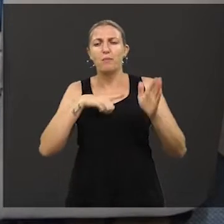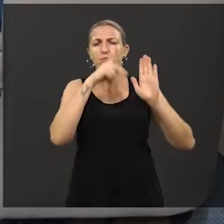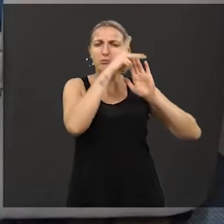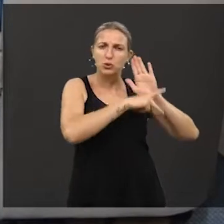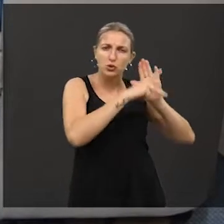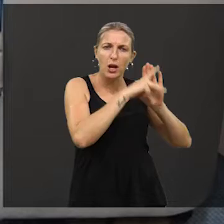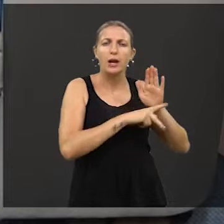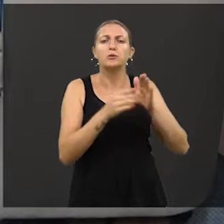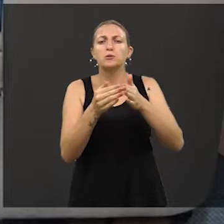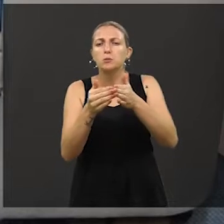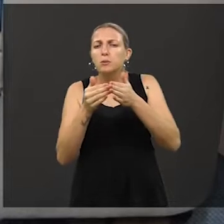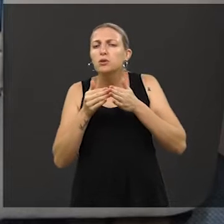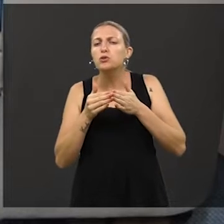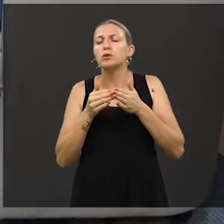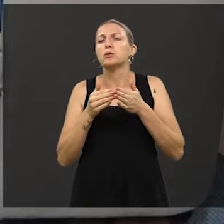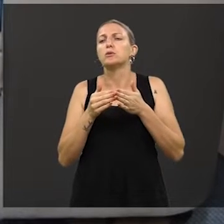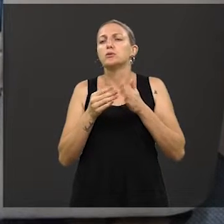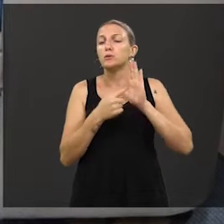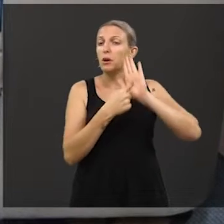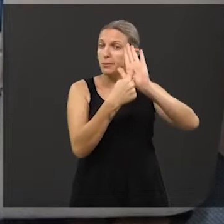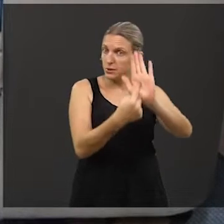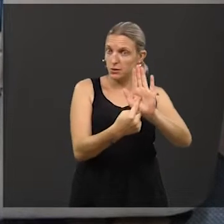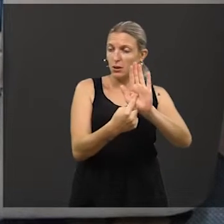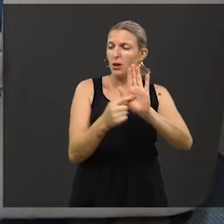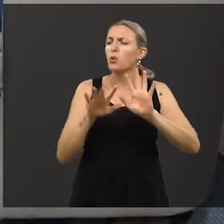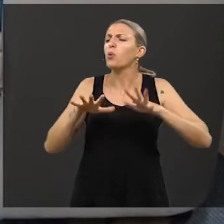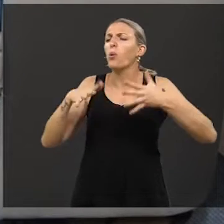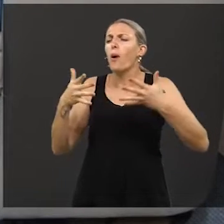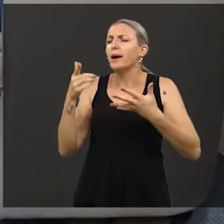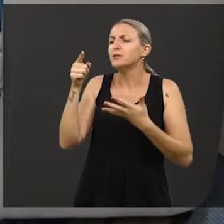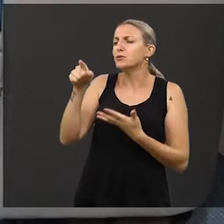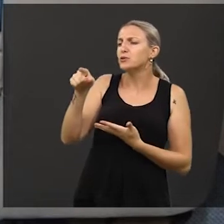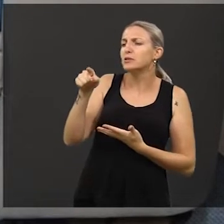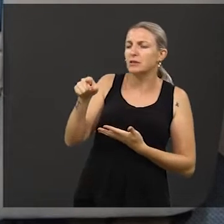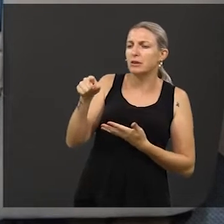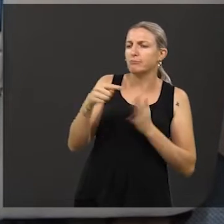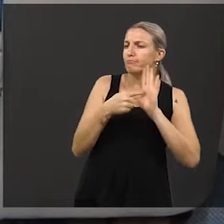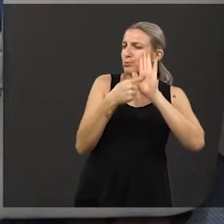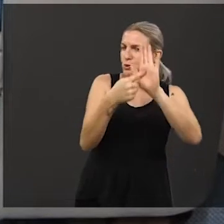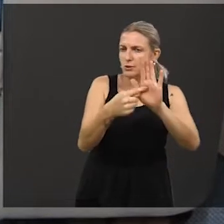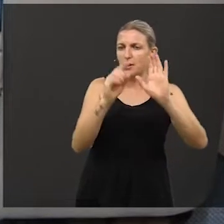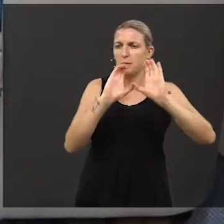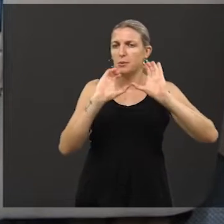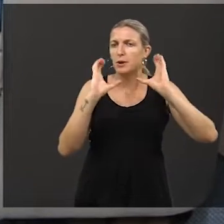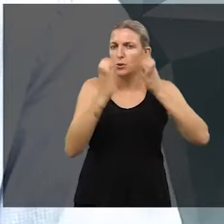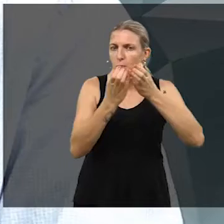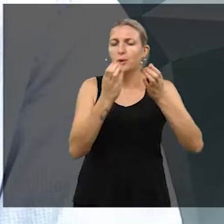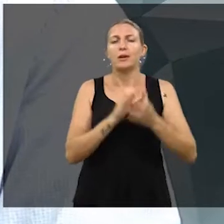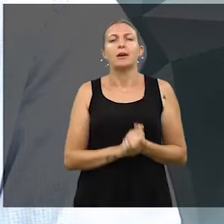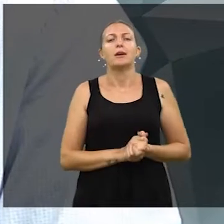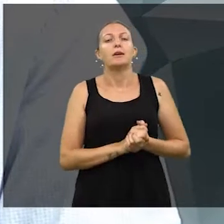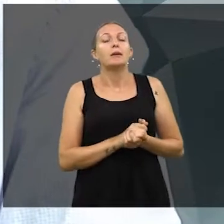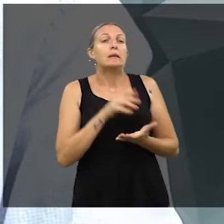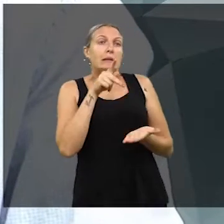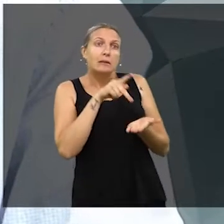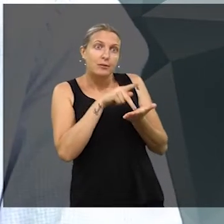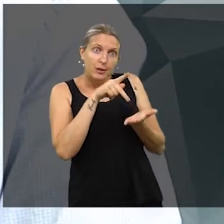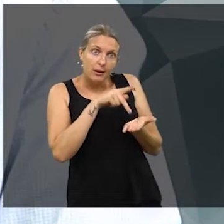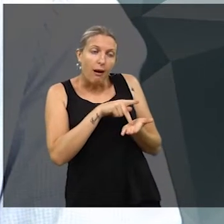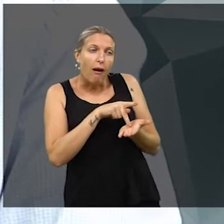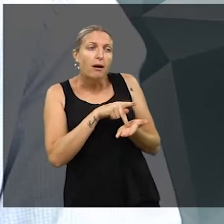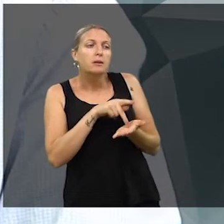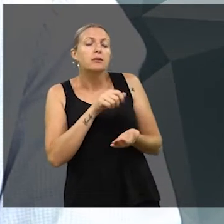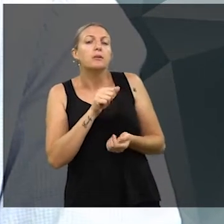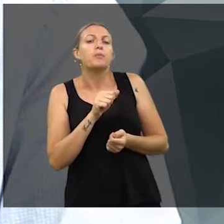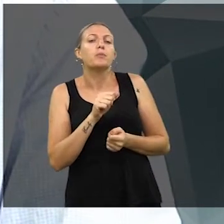pedidos, muitas providências foram apresentados. E quais que tu gostaria de destacar aí para a comunidade, então? Na verdade, Carol, e todos que estão